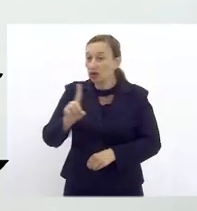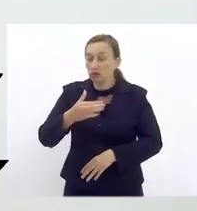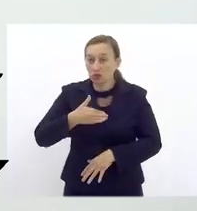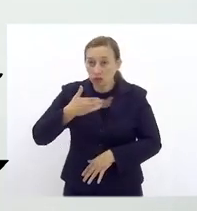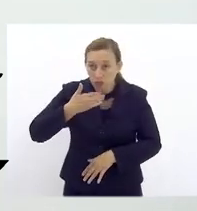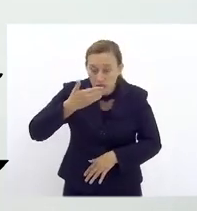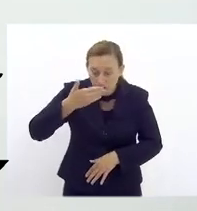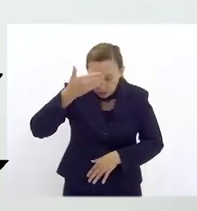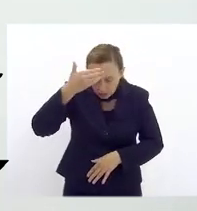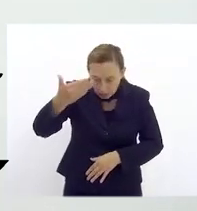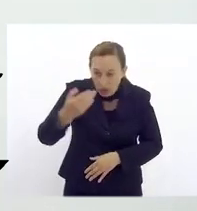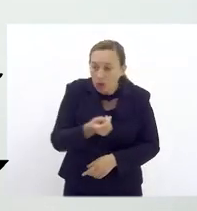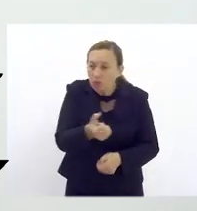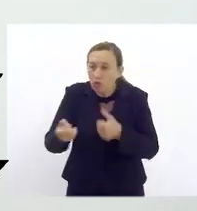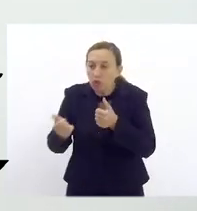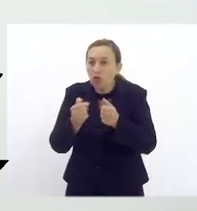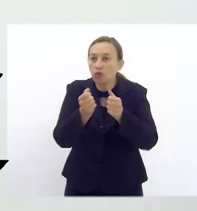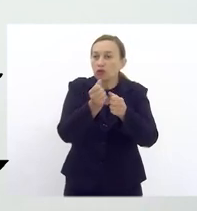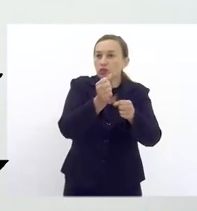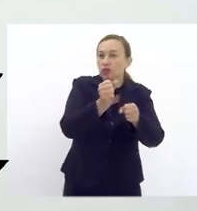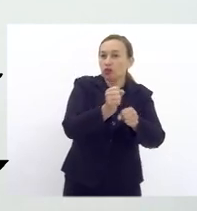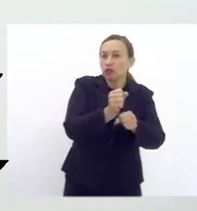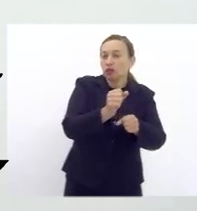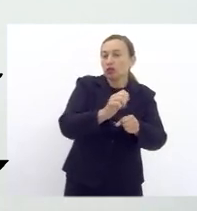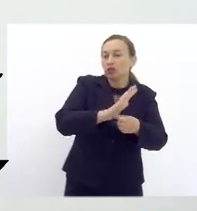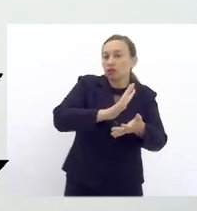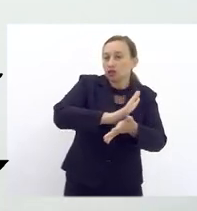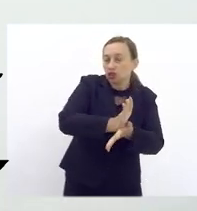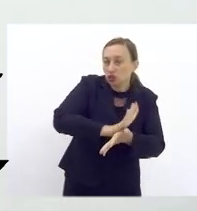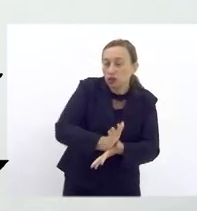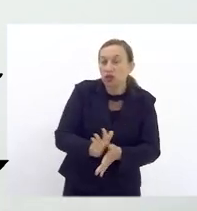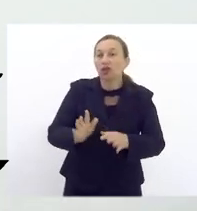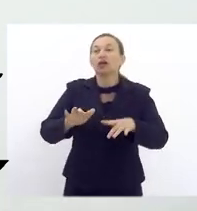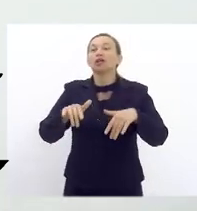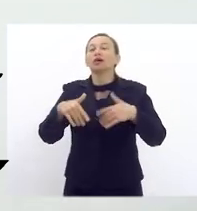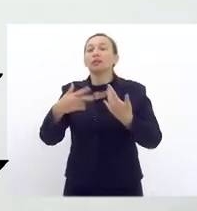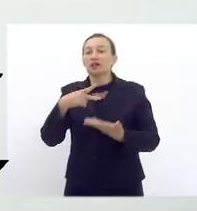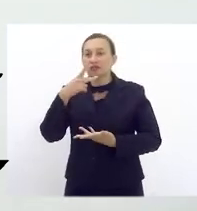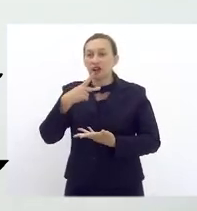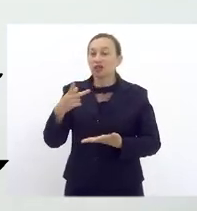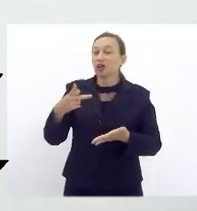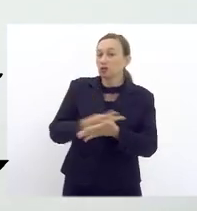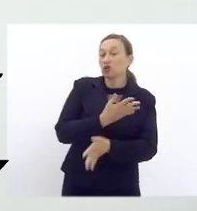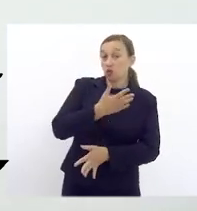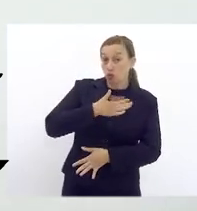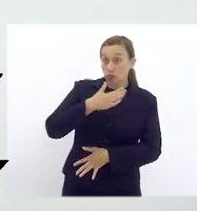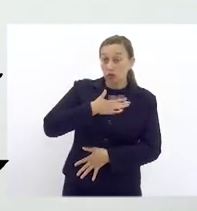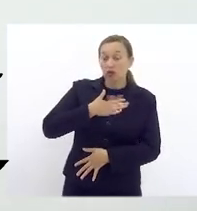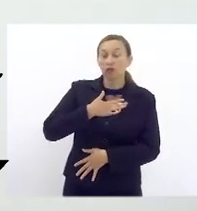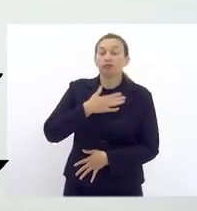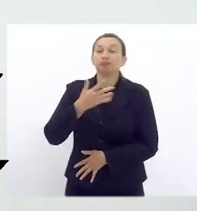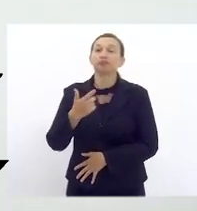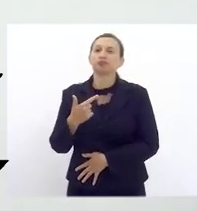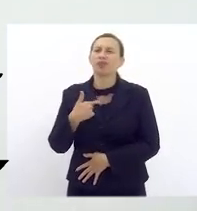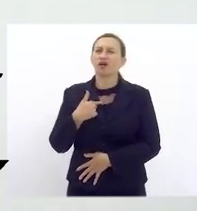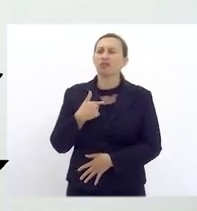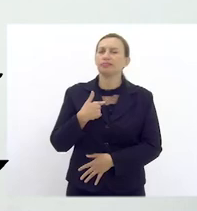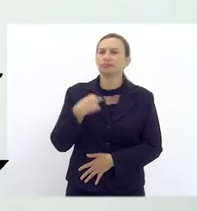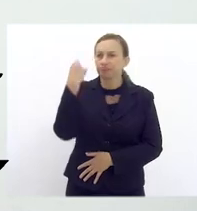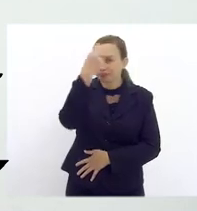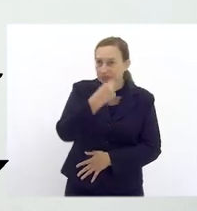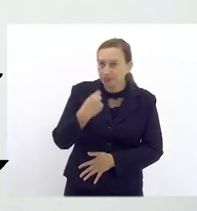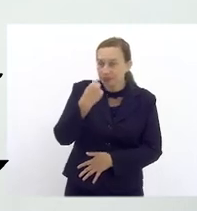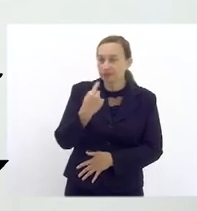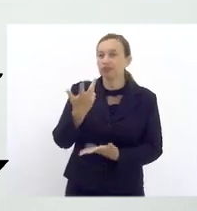mesquitas são pouco a pouco derrubadas mas falando do incidente que aconteceu comigo aí eu tava com a imagem do